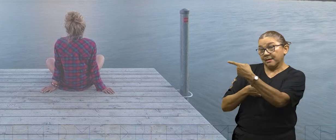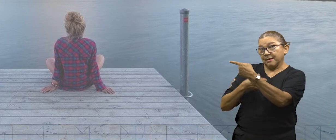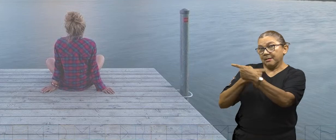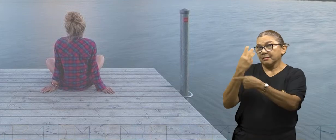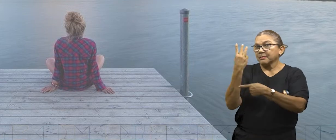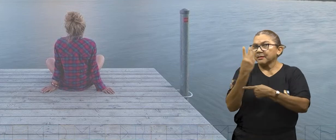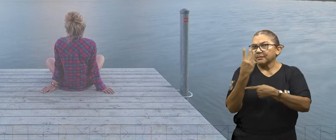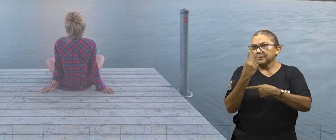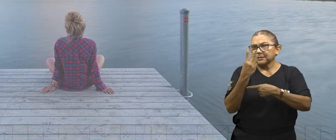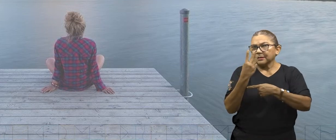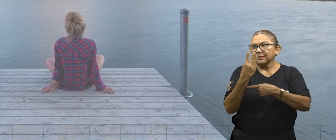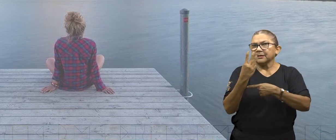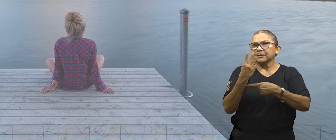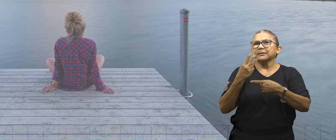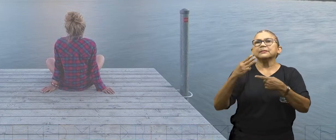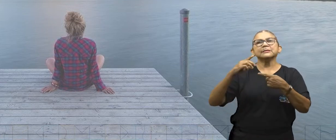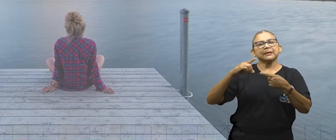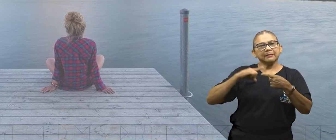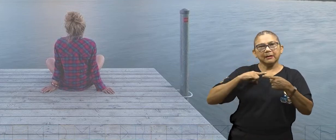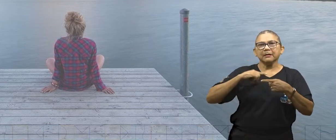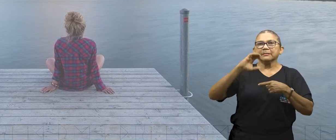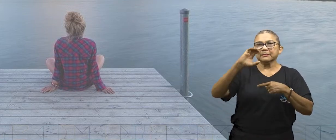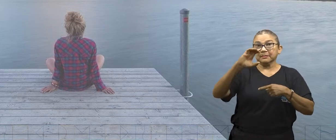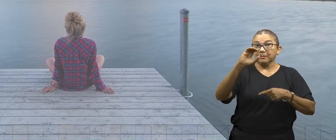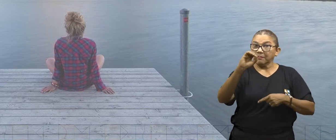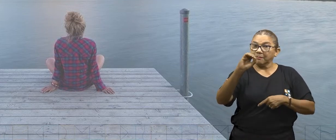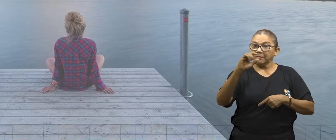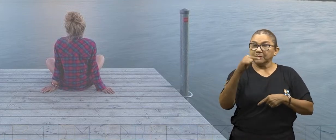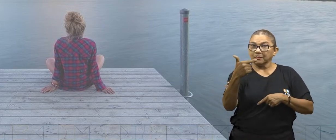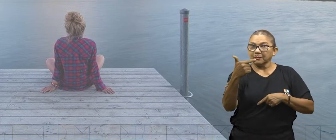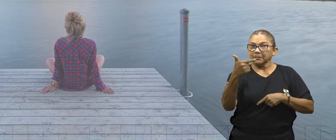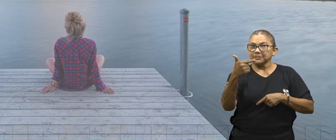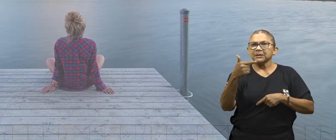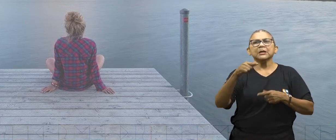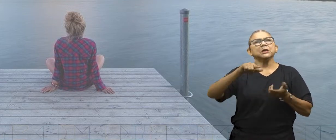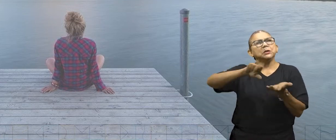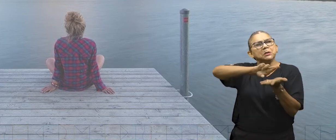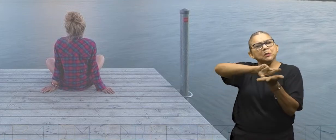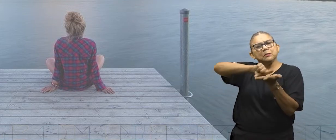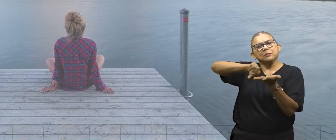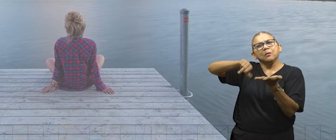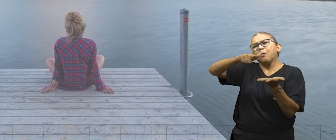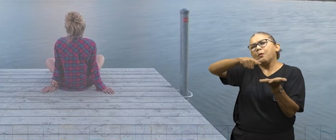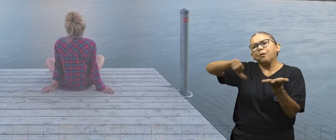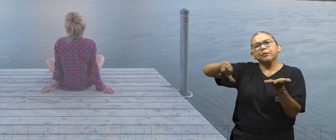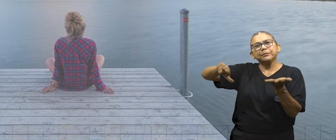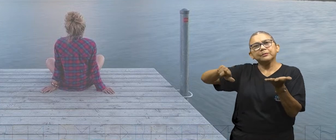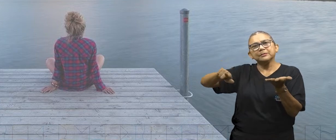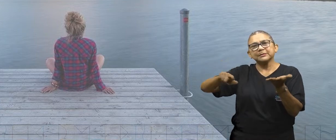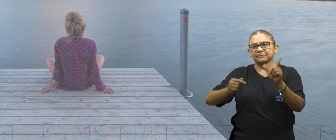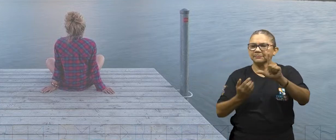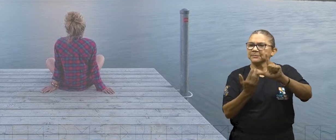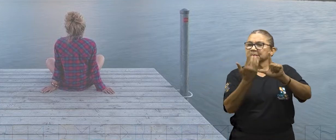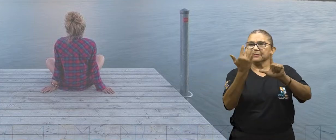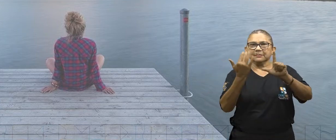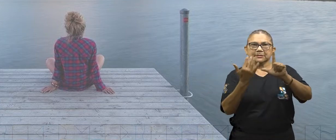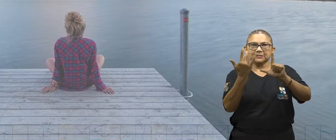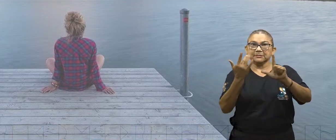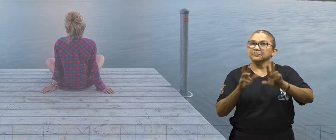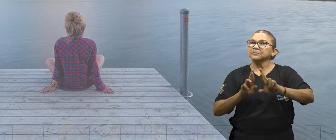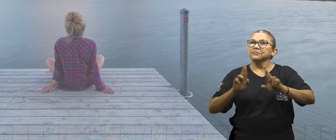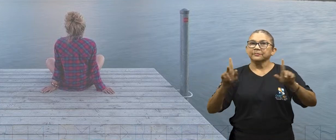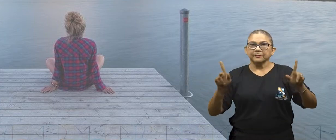Em pequena quantidade existe o gás carbônico e alguns gases chamados gases